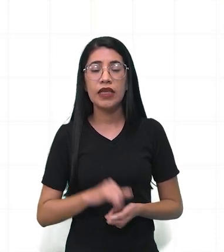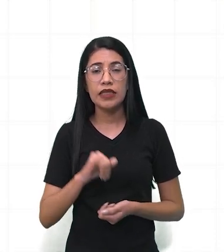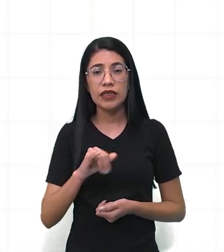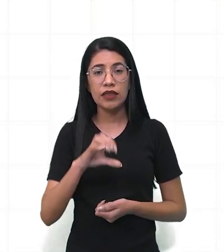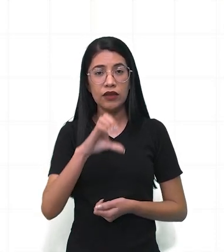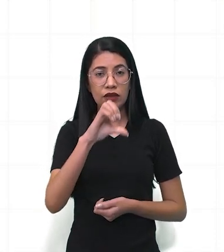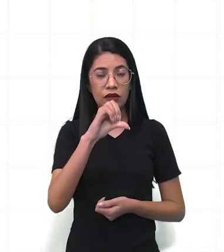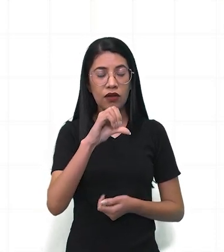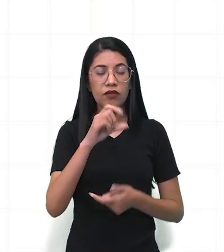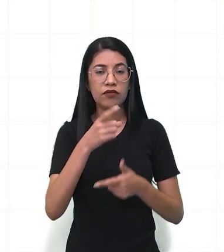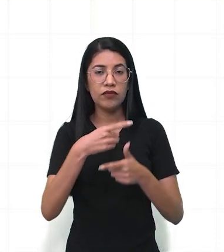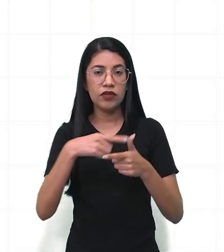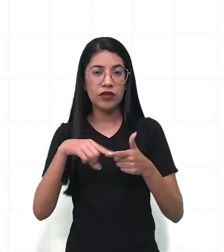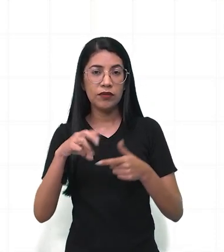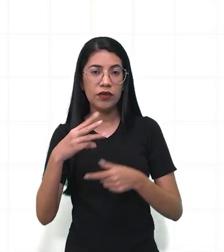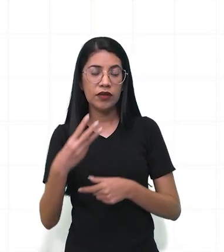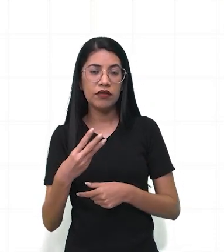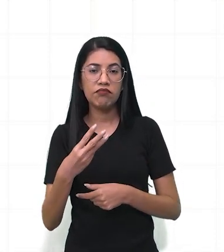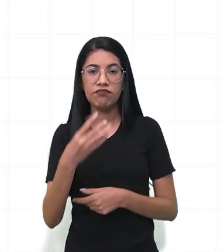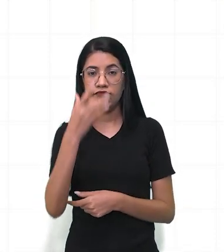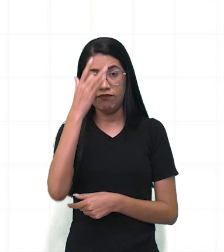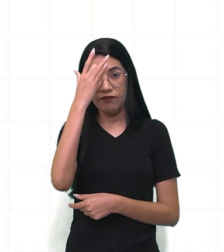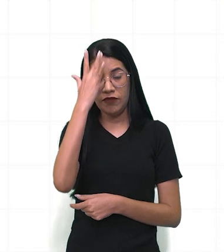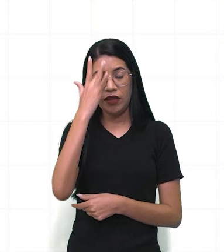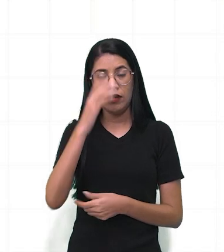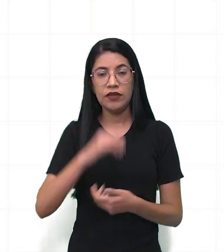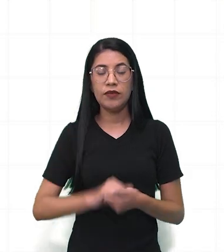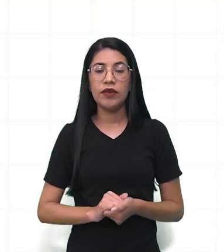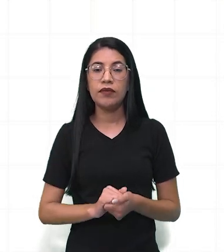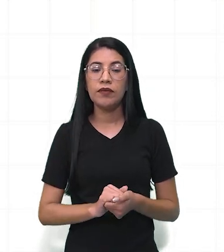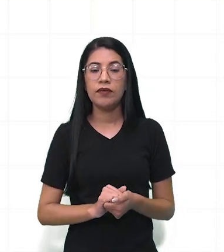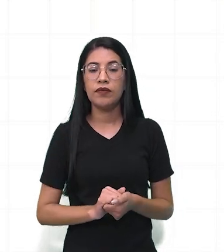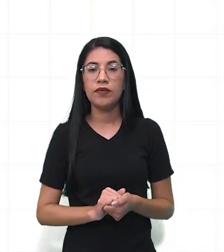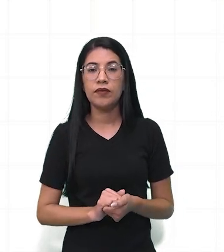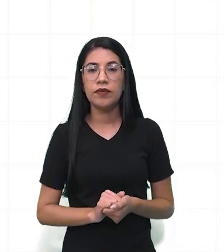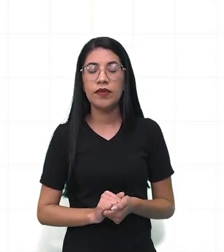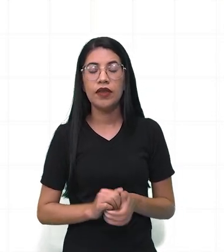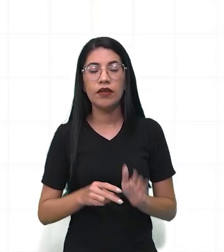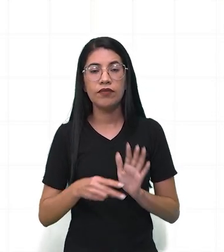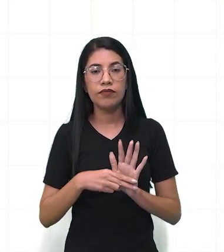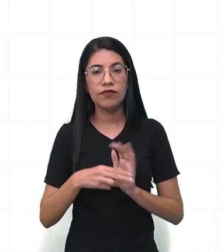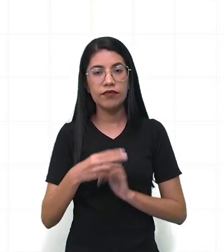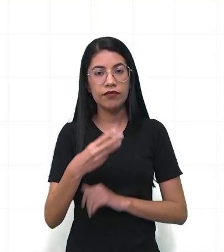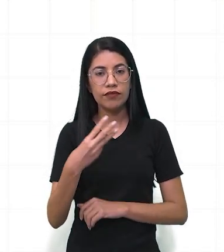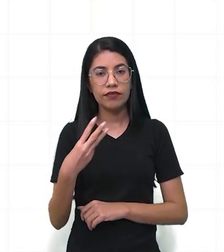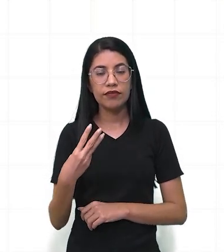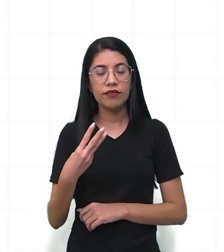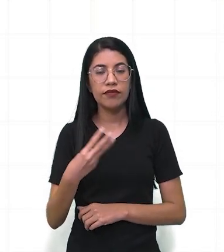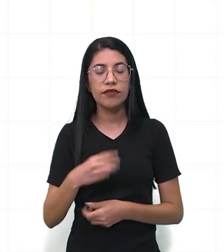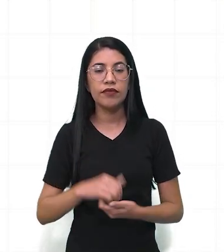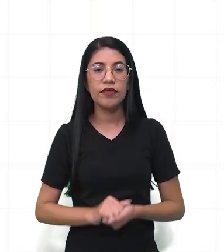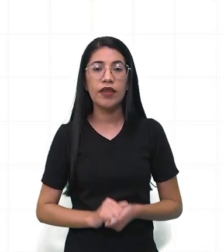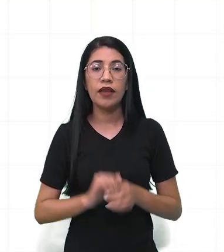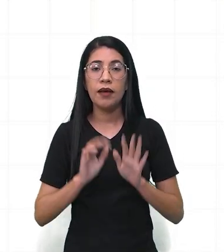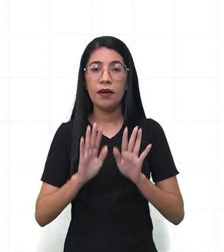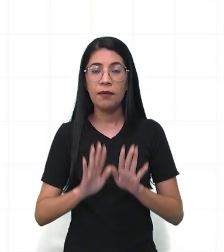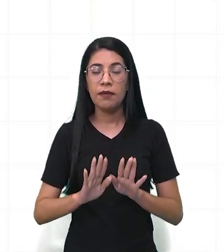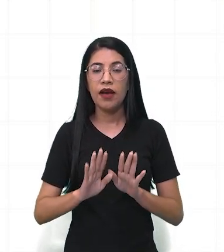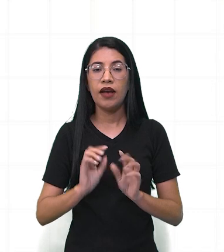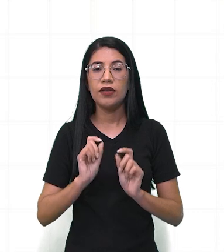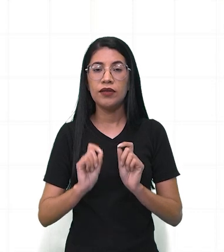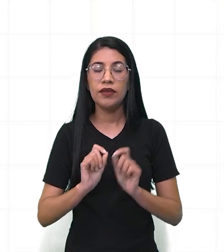por 3 é fácil, né? 9 dividido por 3 é 3. Como eu tenho 0, aqui